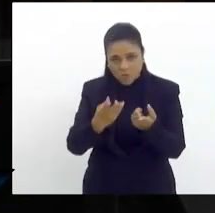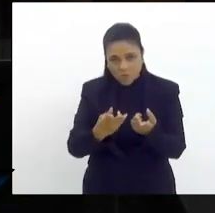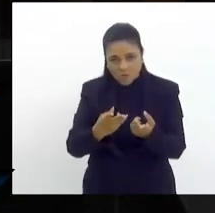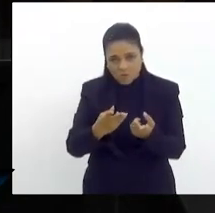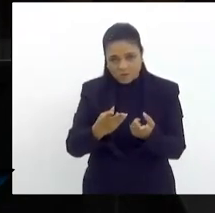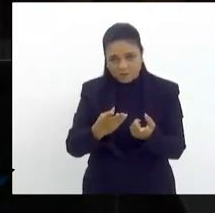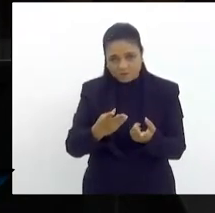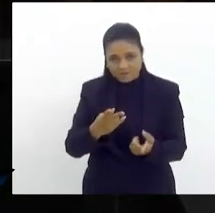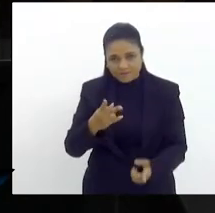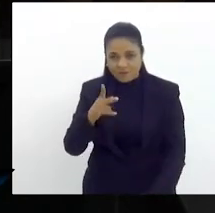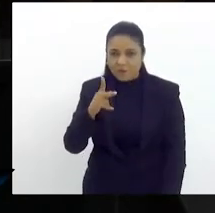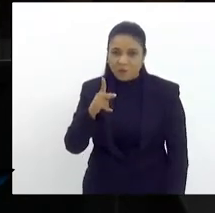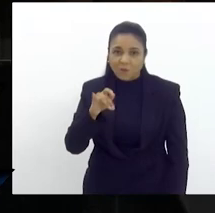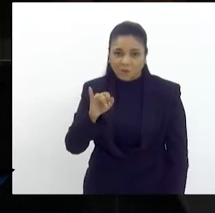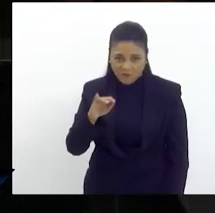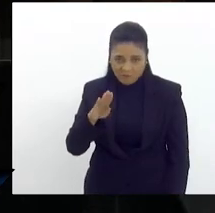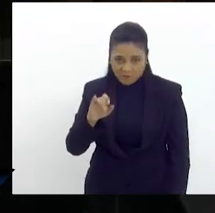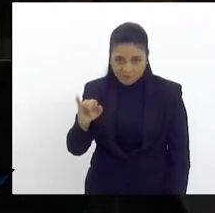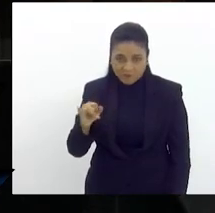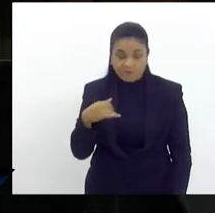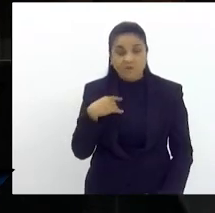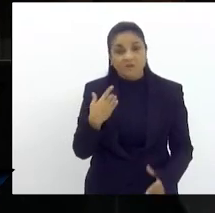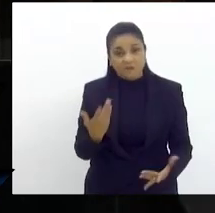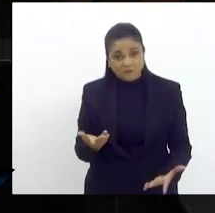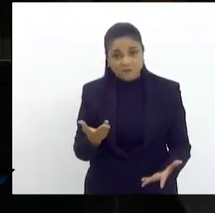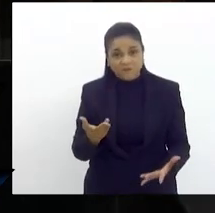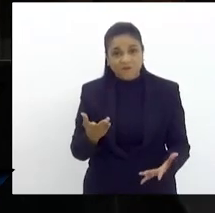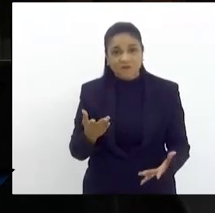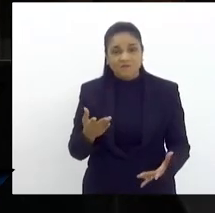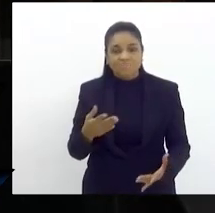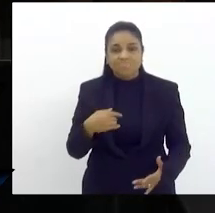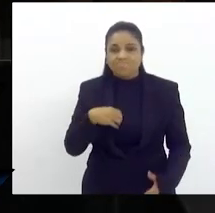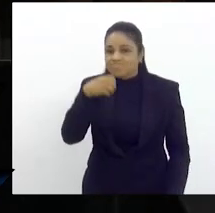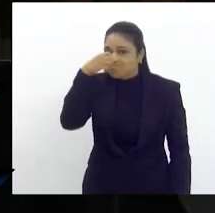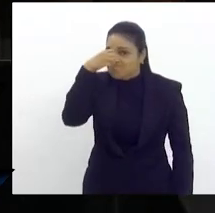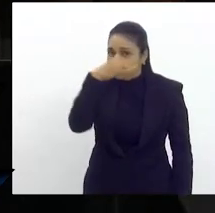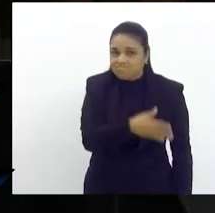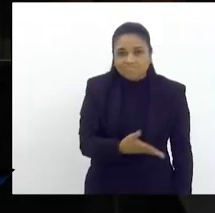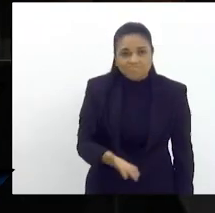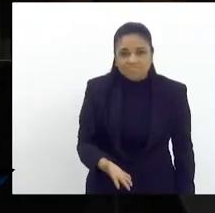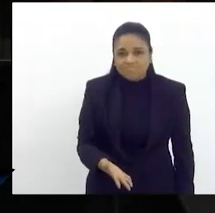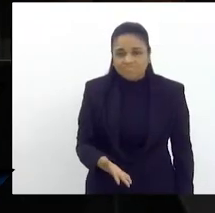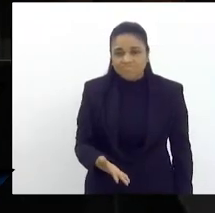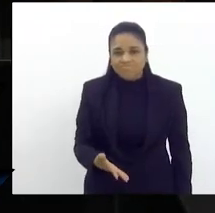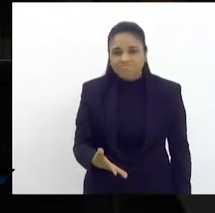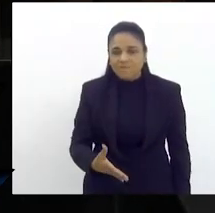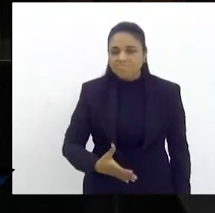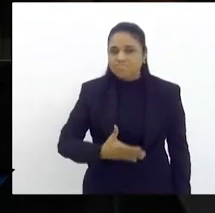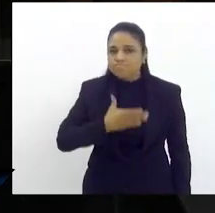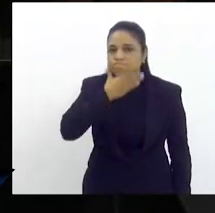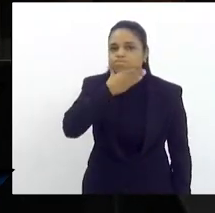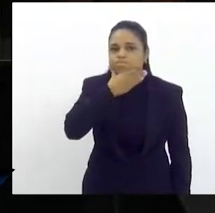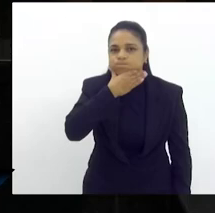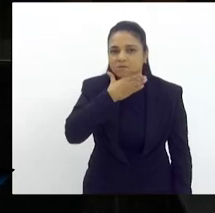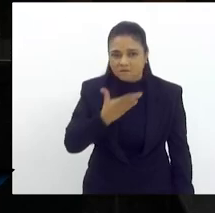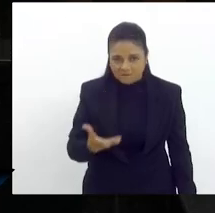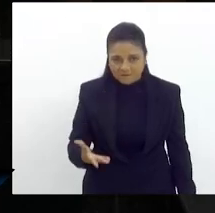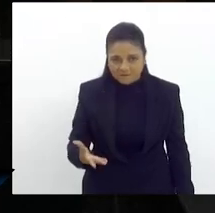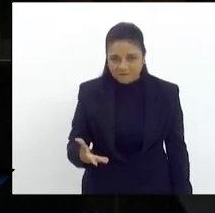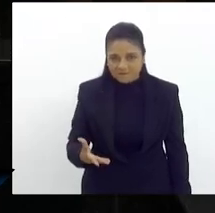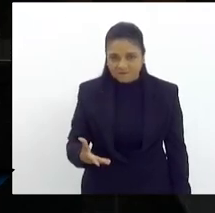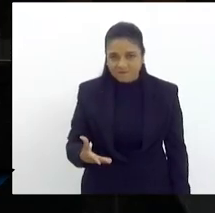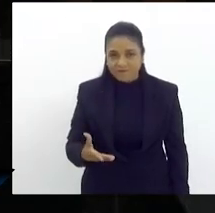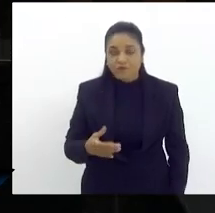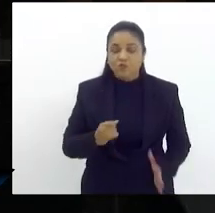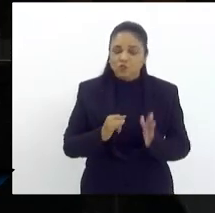do PIB o que que é um suicídio O que é volta a repetir